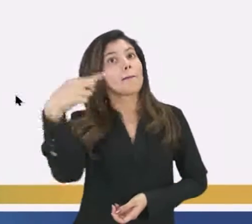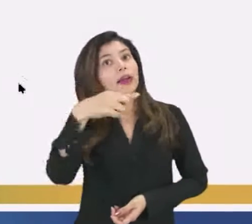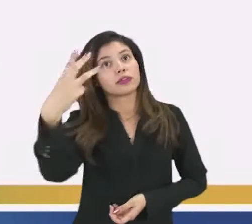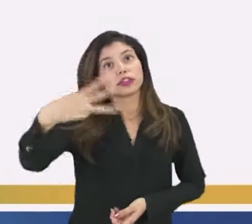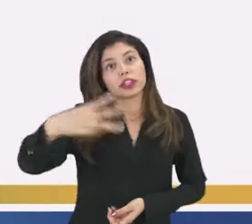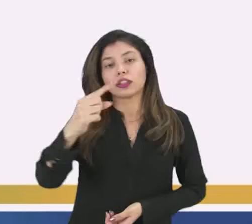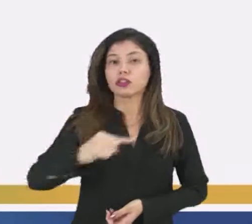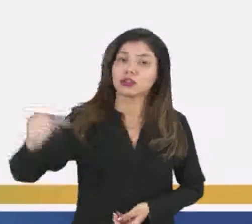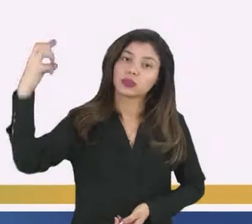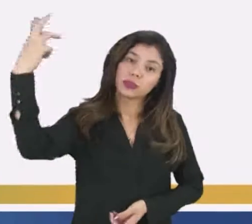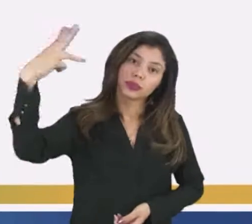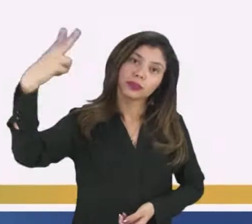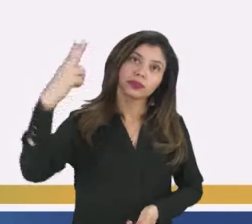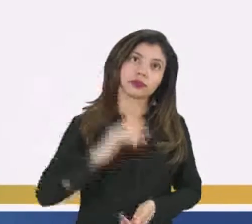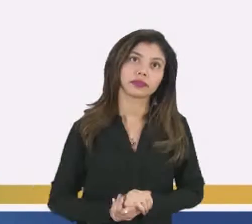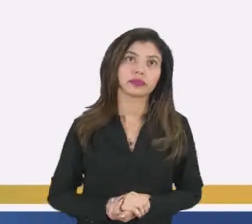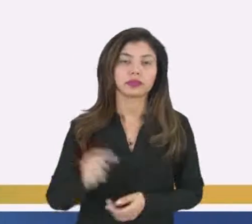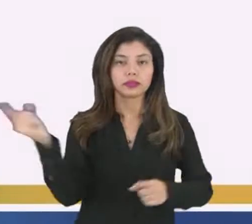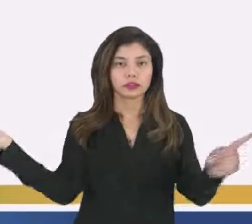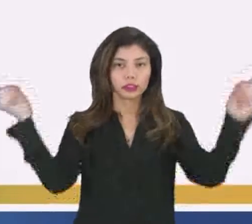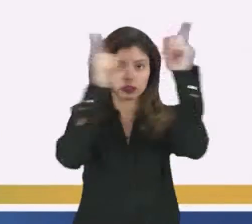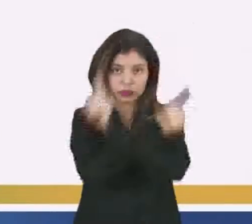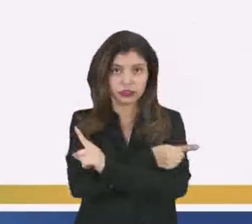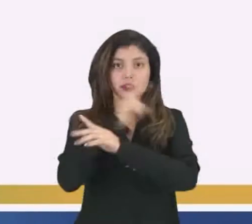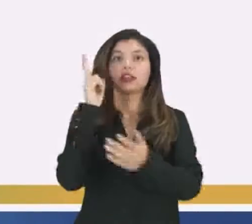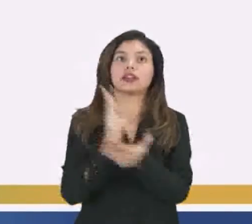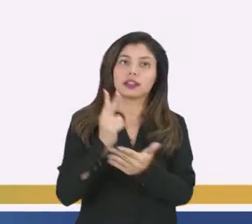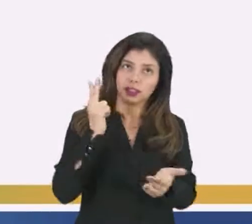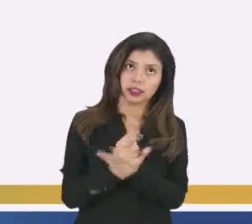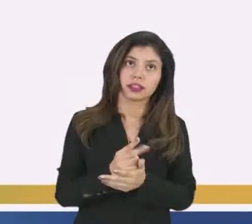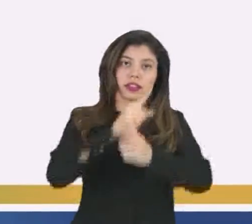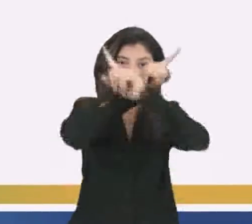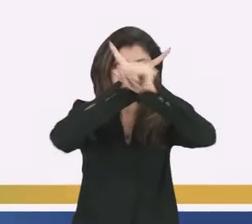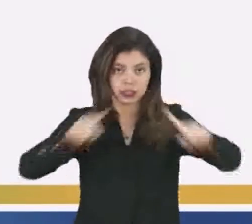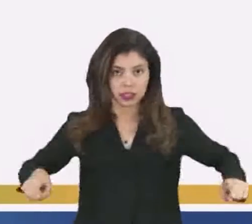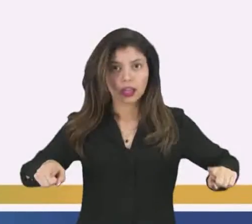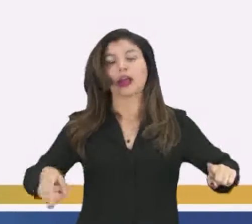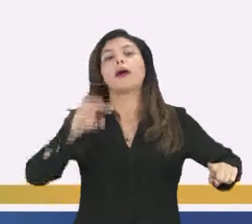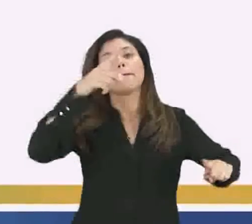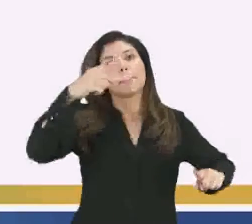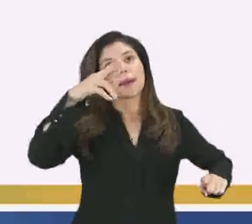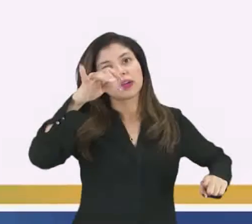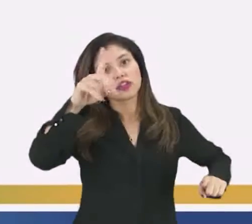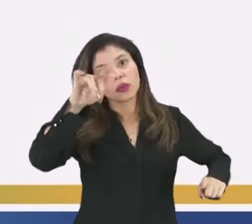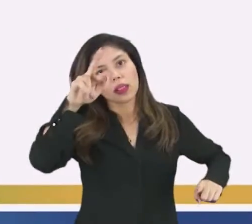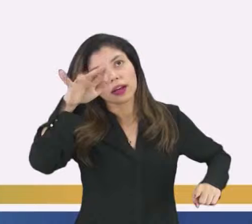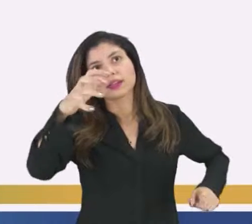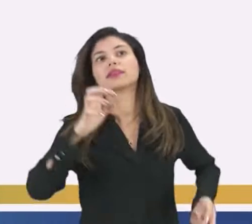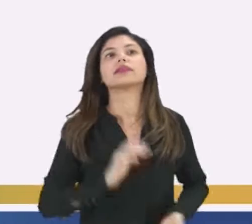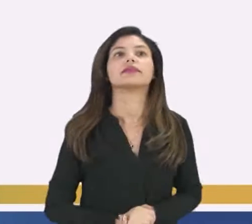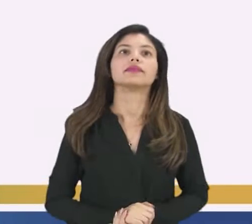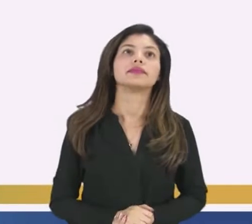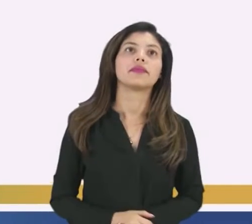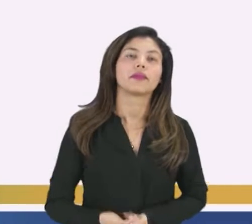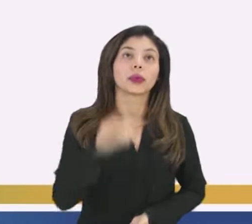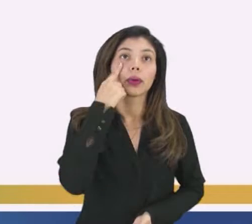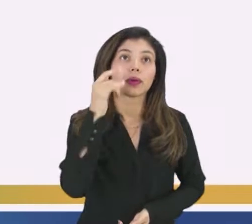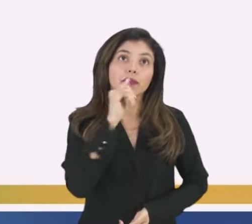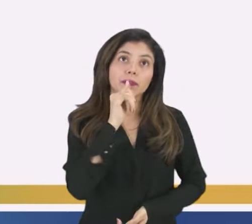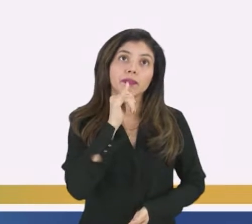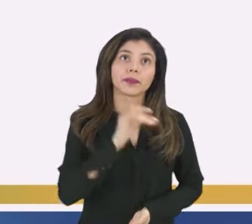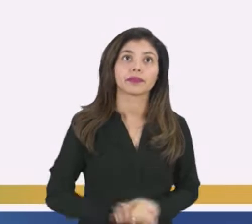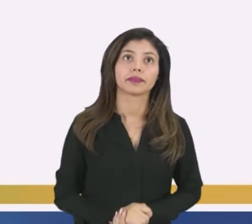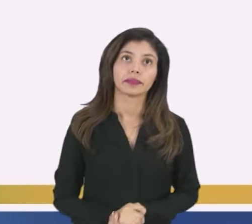sobre 2. E vice-versa. Isso caracteriza que as retas serão o quê? Perpendiculares. Olha só esse exemplo